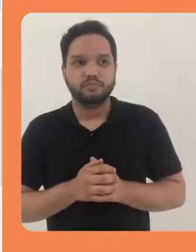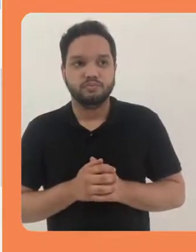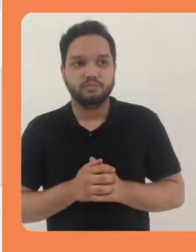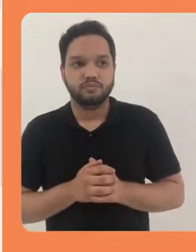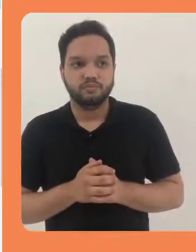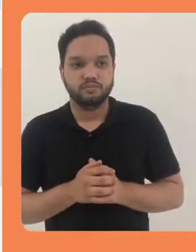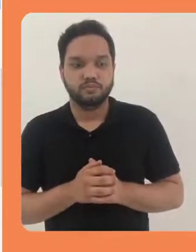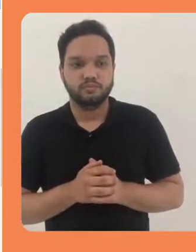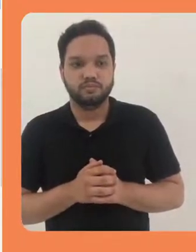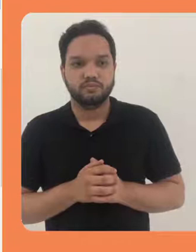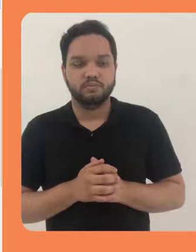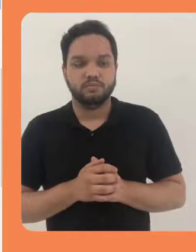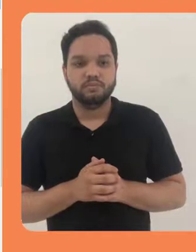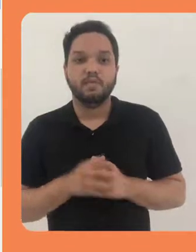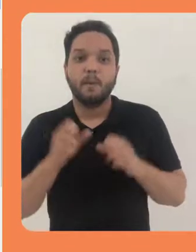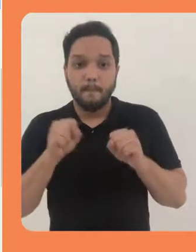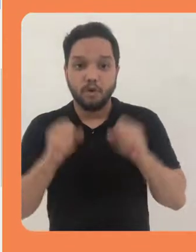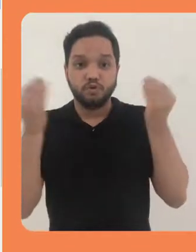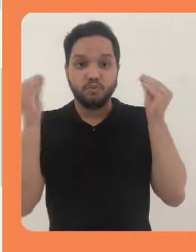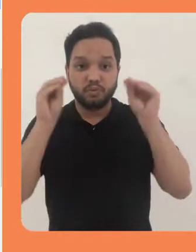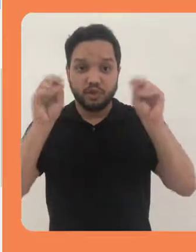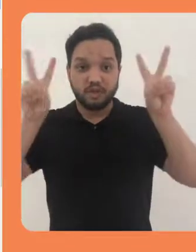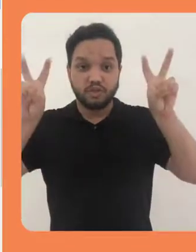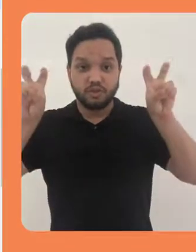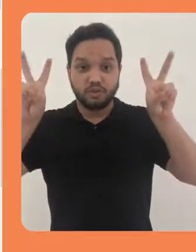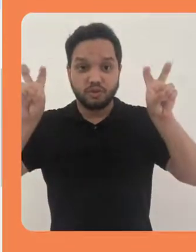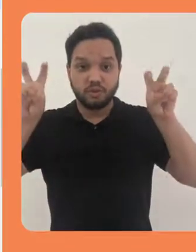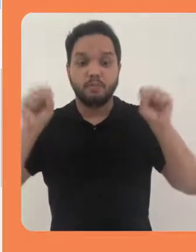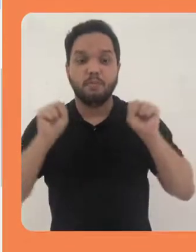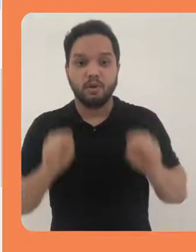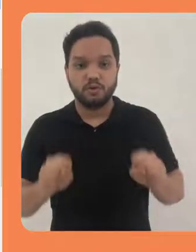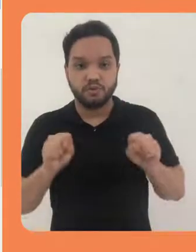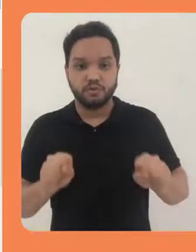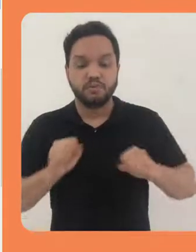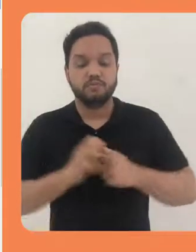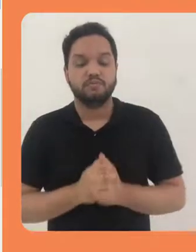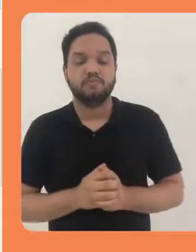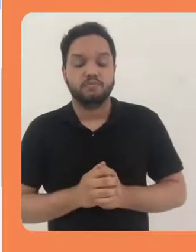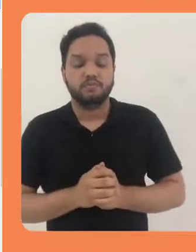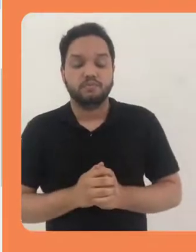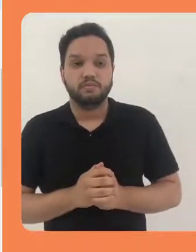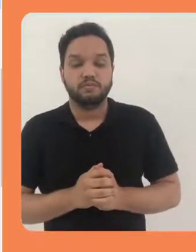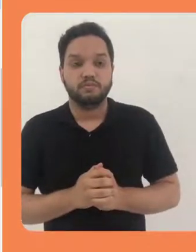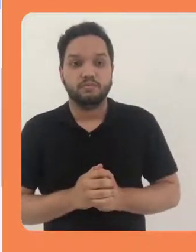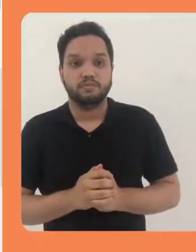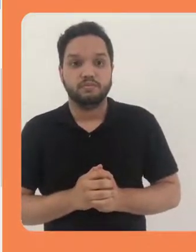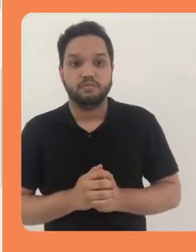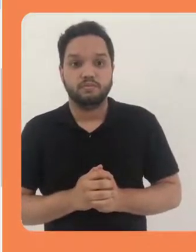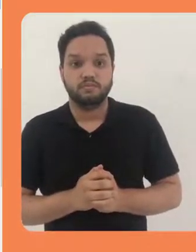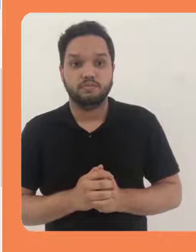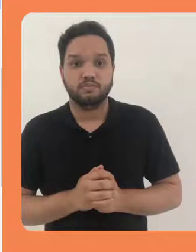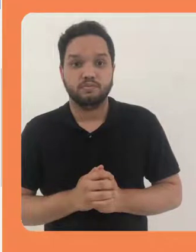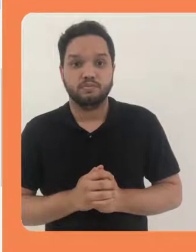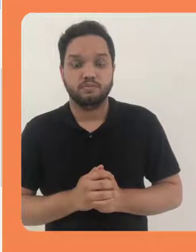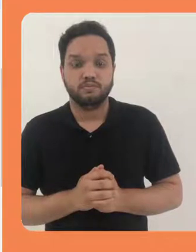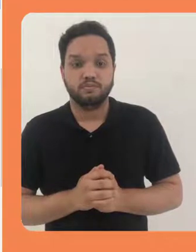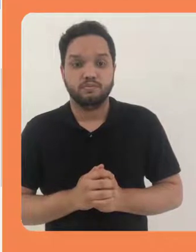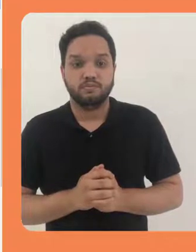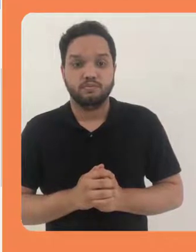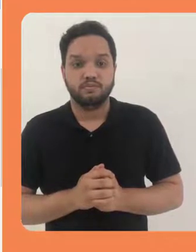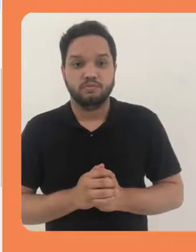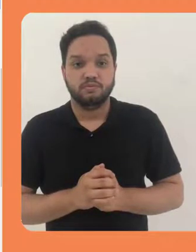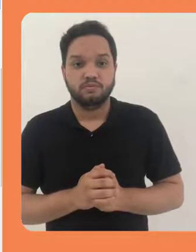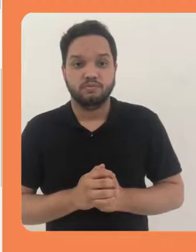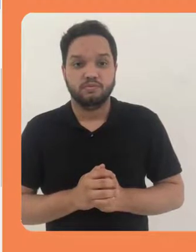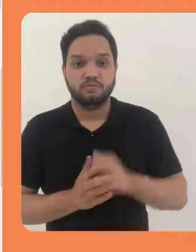responder para preencher as lacunas você pode